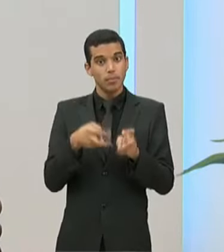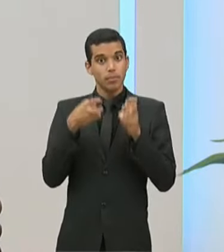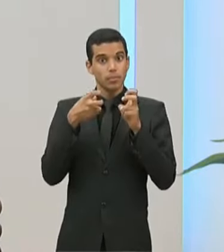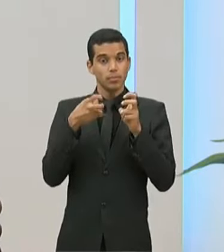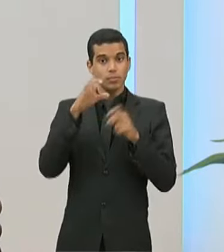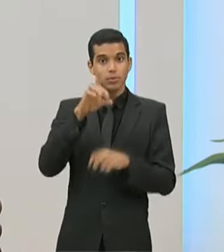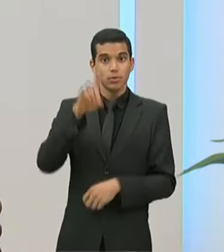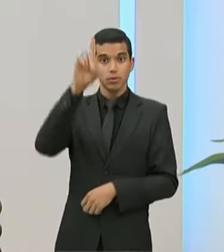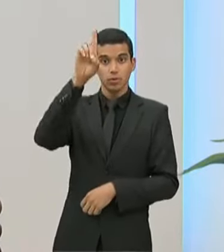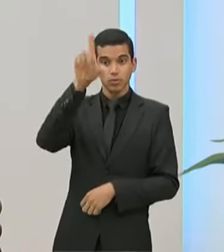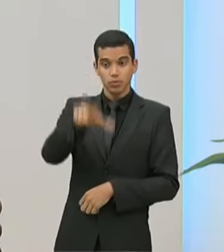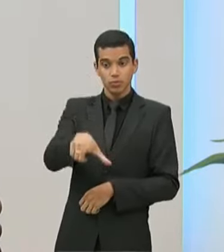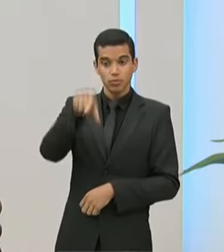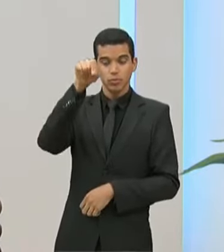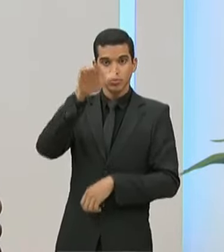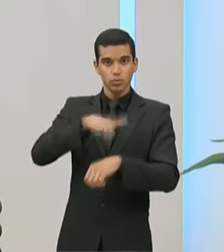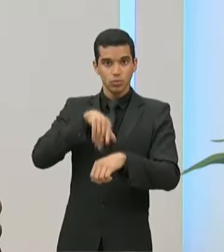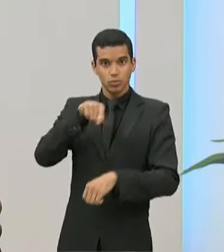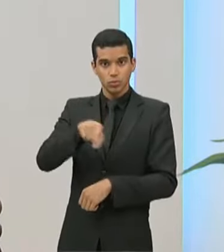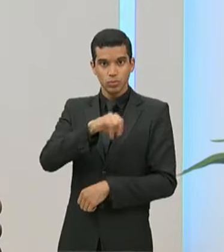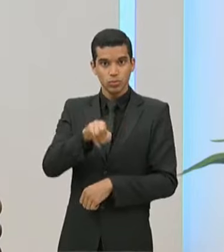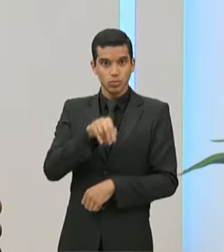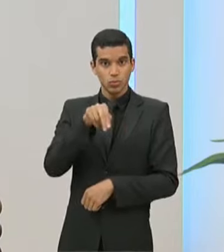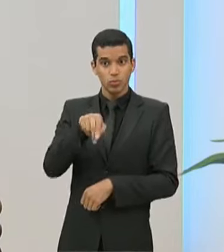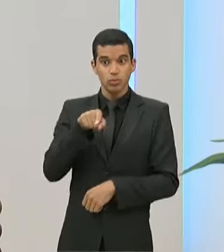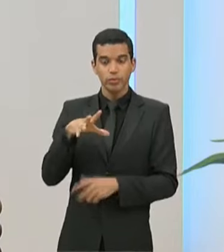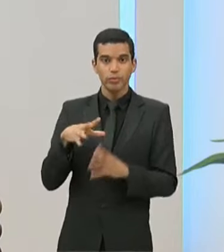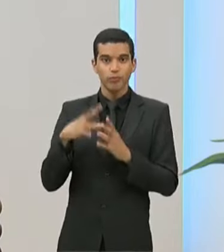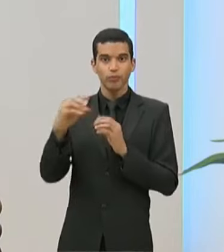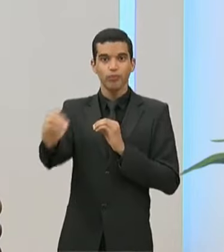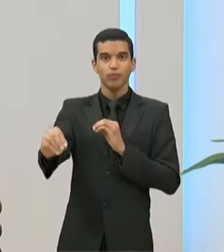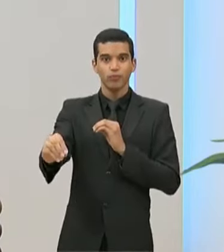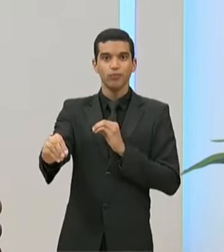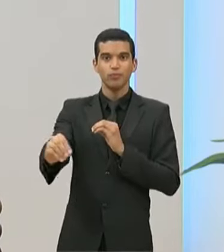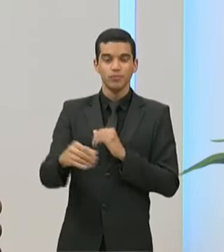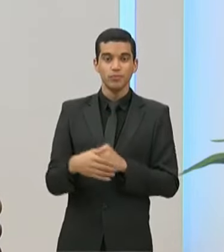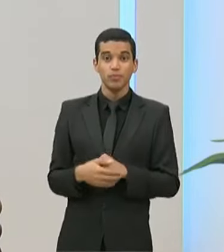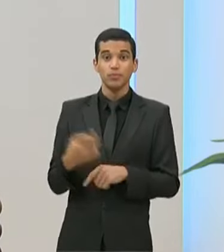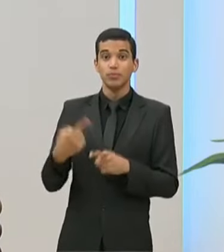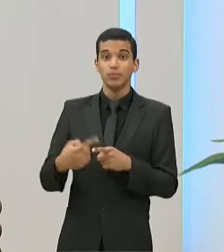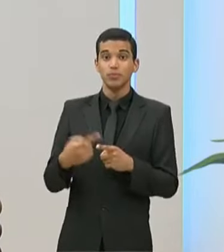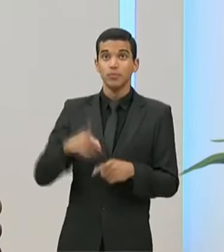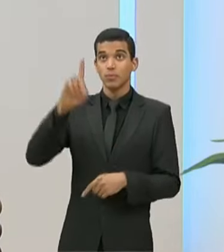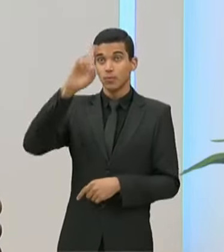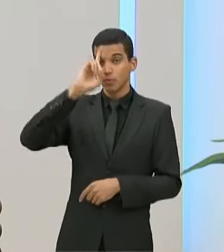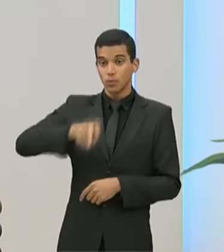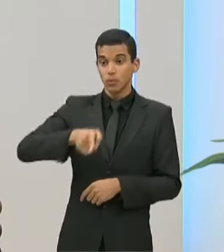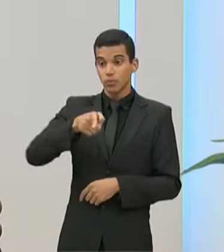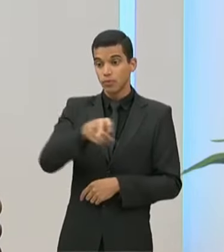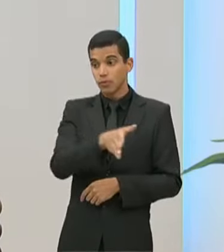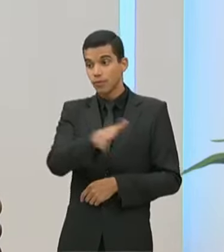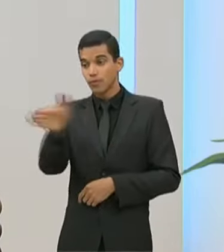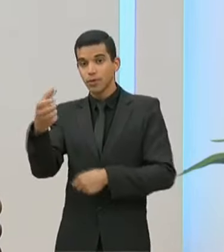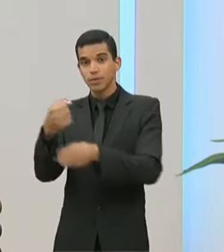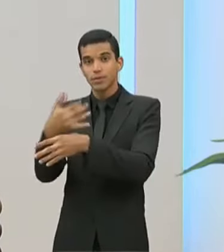sua fuga. Enquanto Deus o convoca e o envia para Nínive, ele foge para